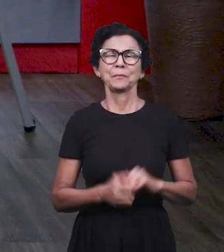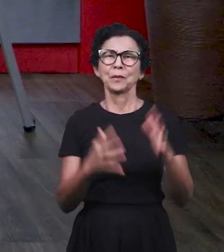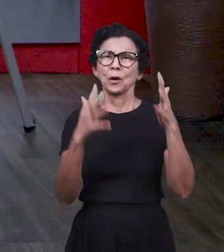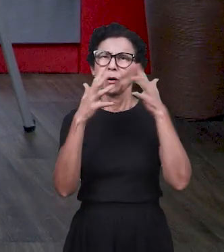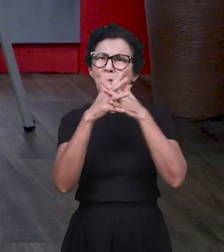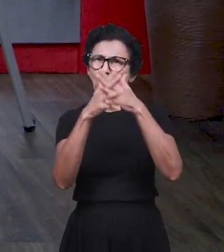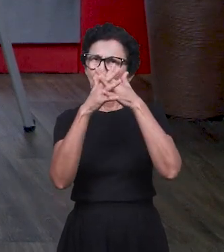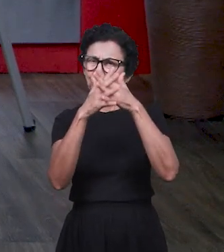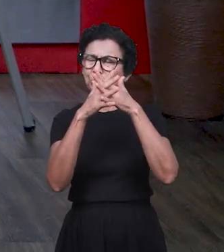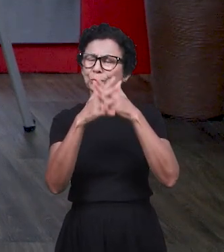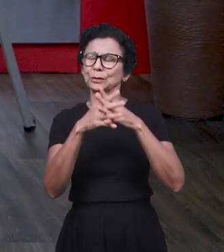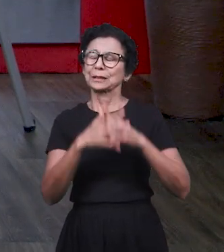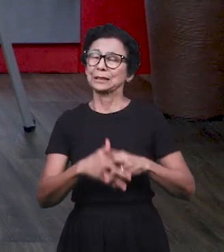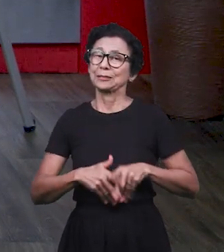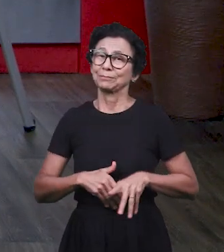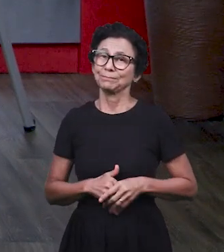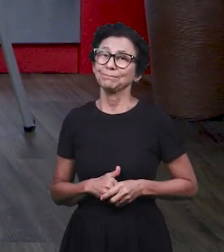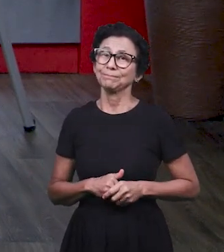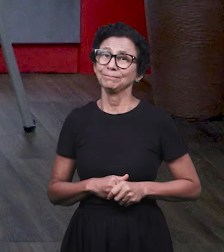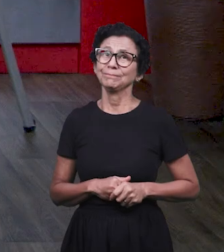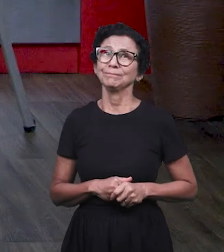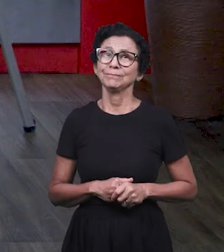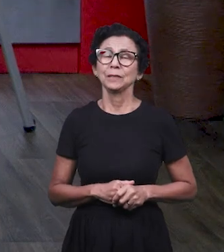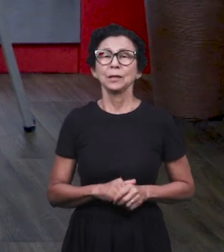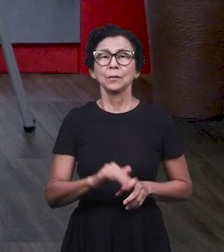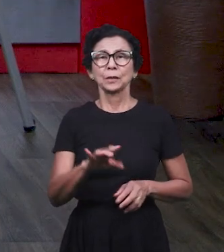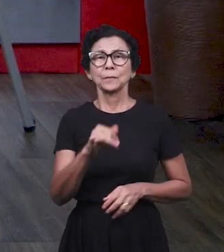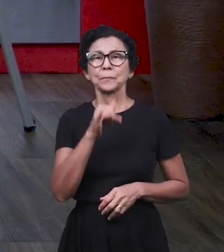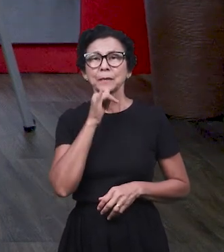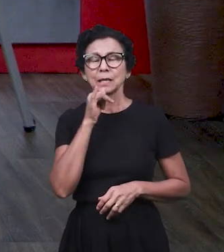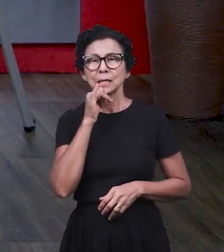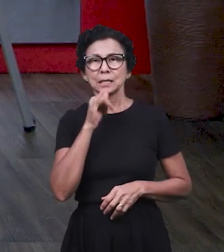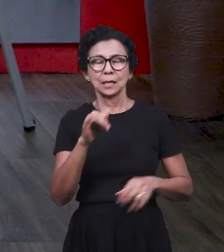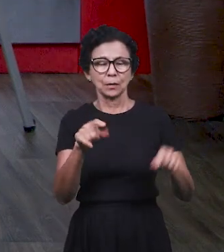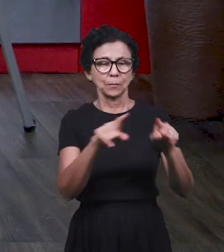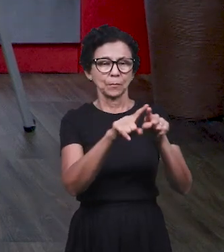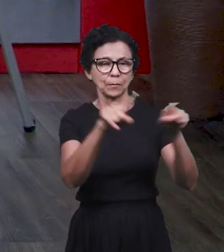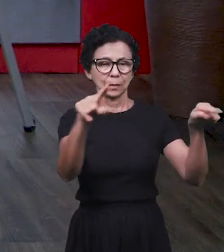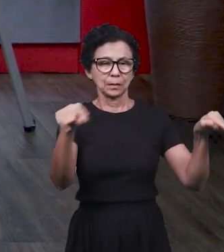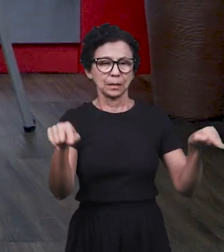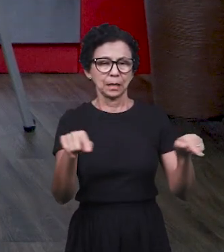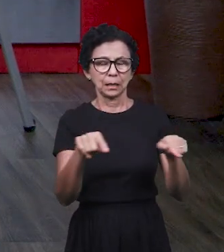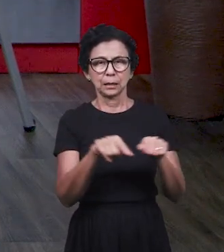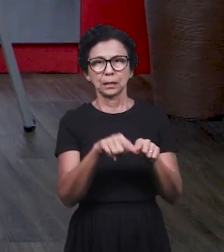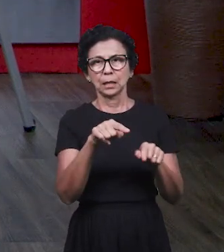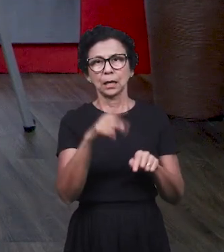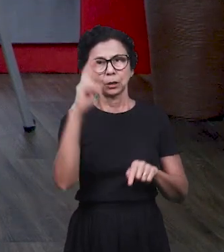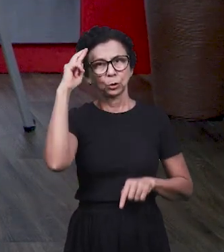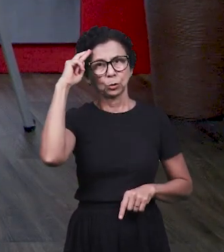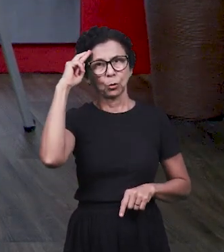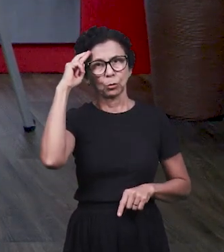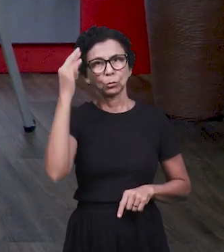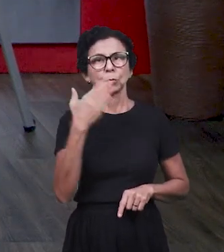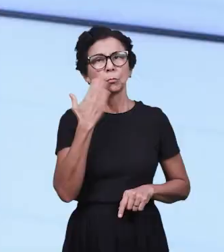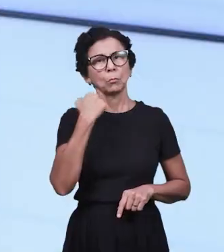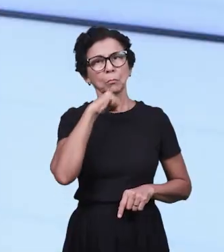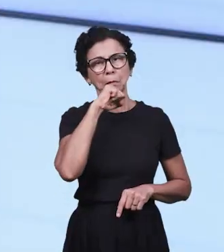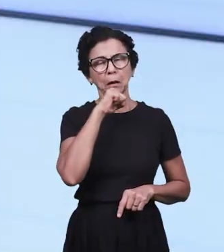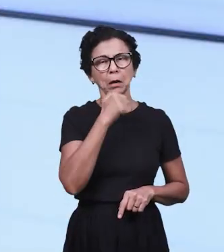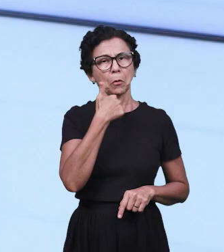no terreno alheio, né, no terreno de outra pessoa, seja o pai, a mãe, o avô, isso é muito comum,